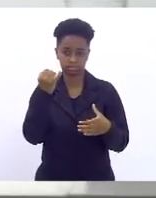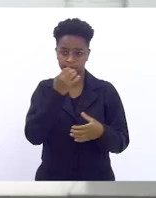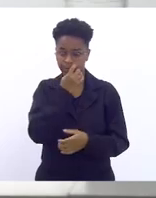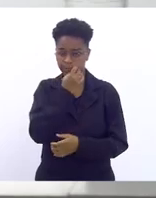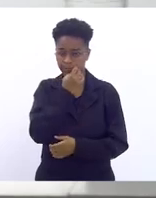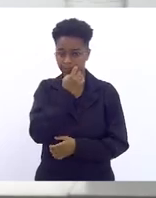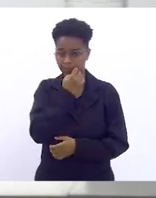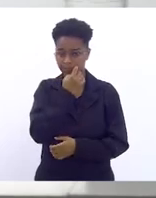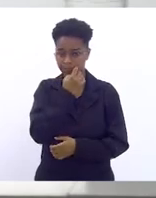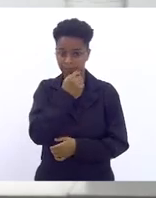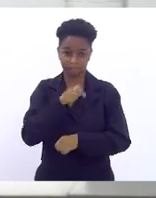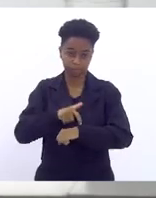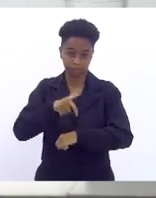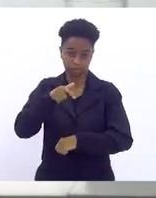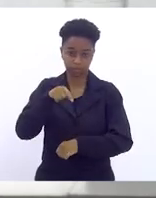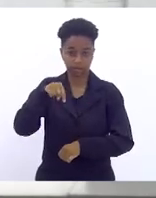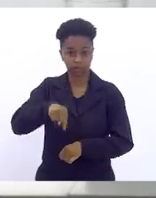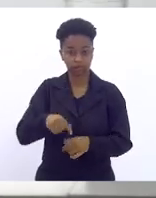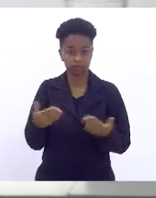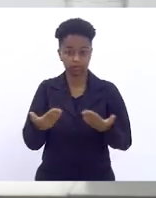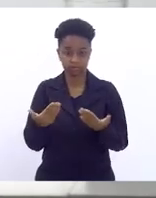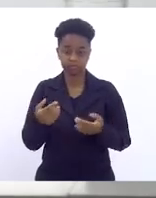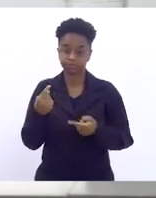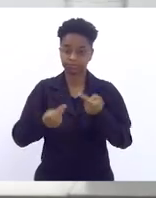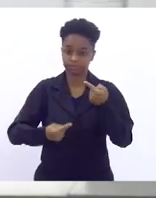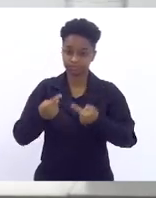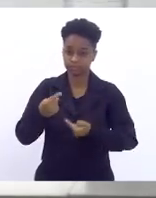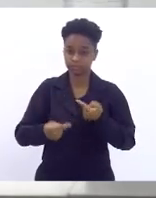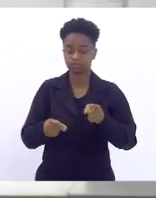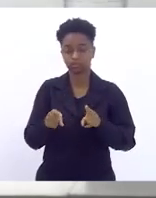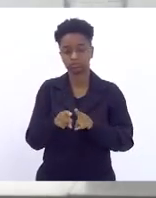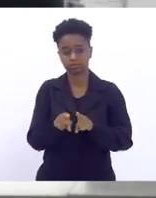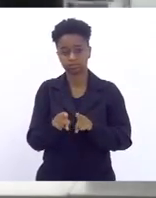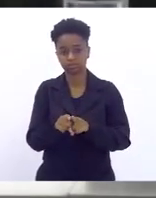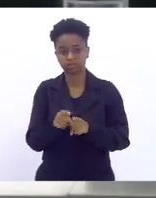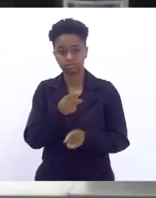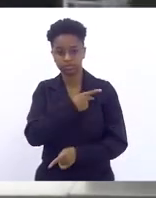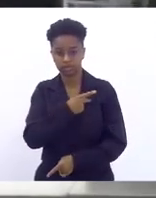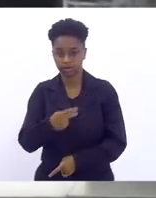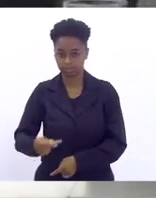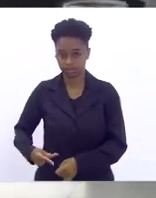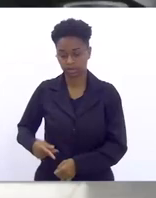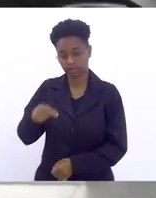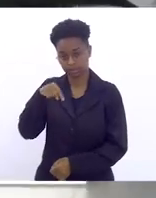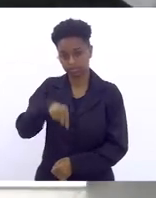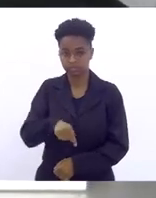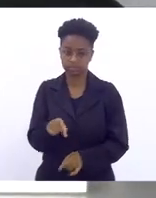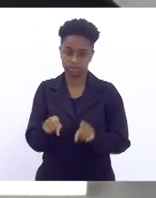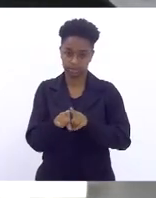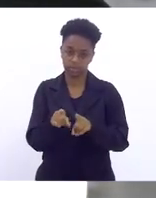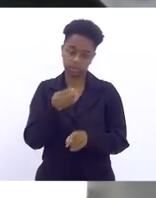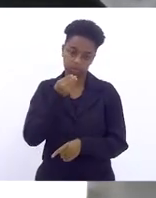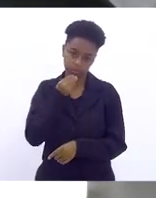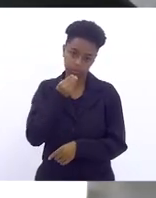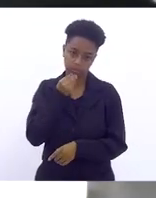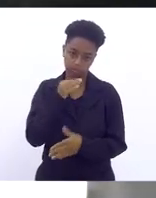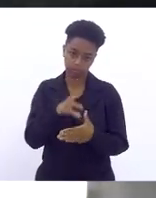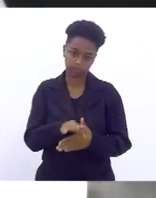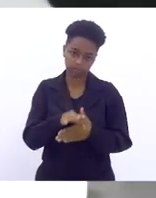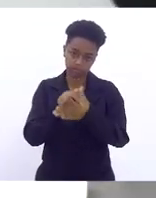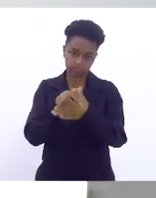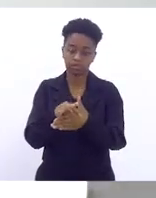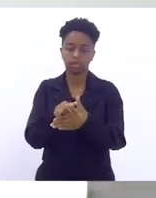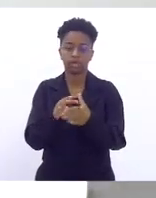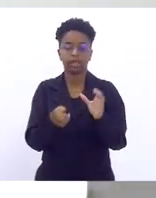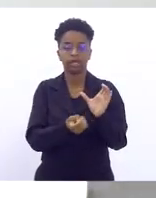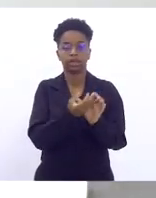momento político as condições políticas permitiram né presidente da casa também obviamente liderou de formação